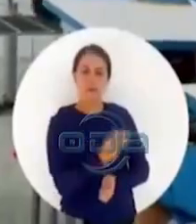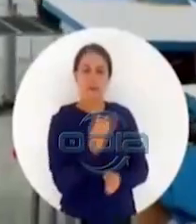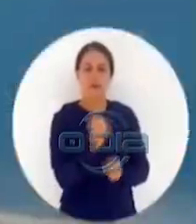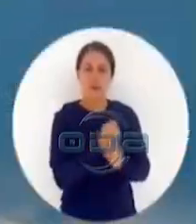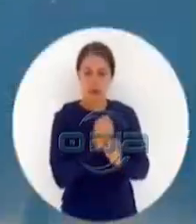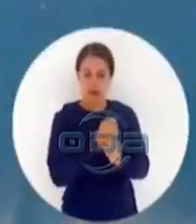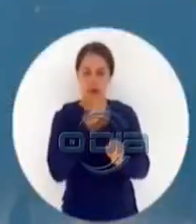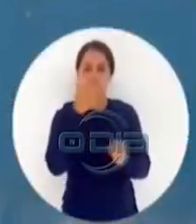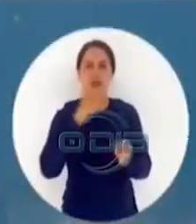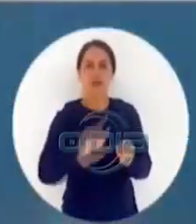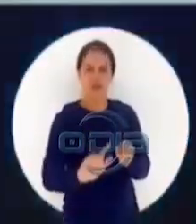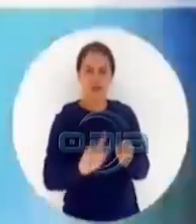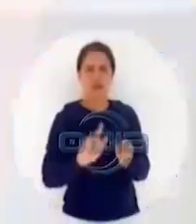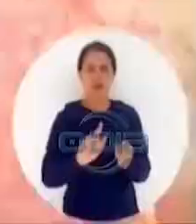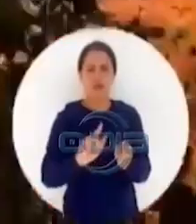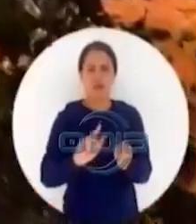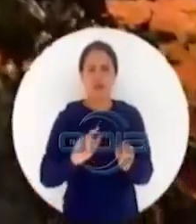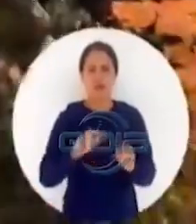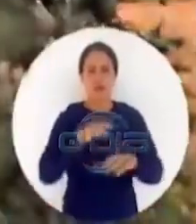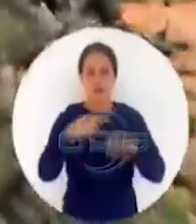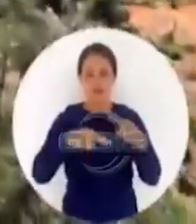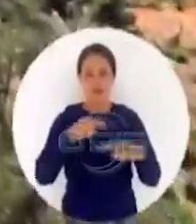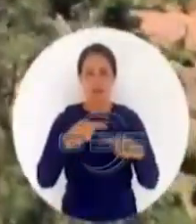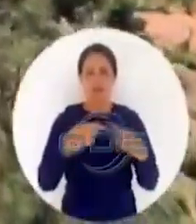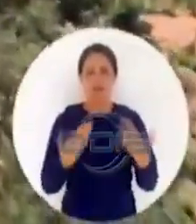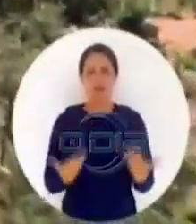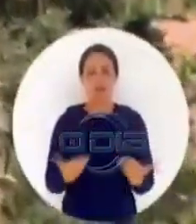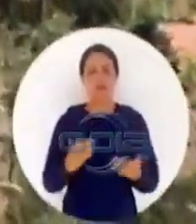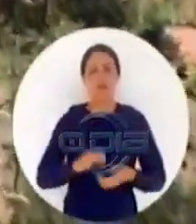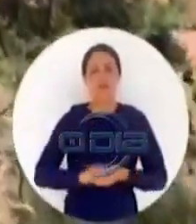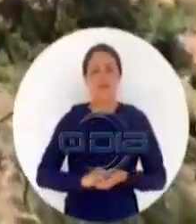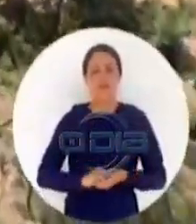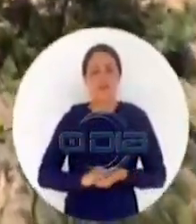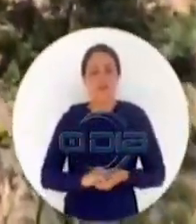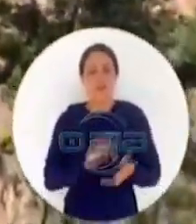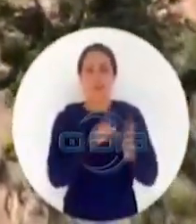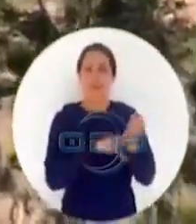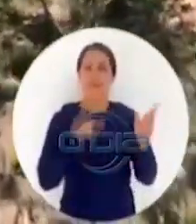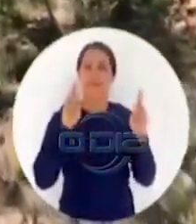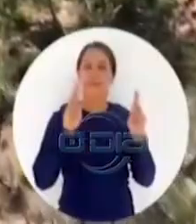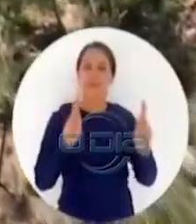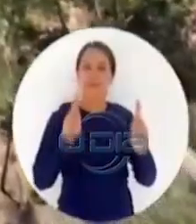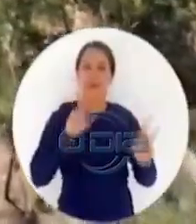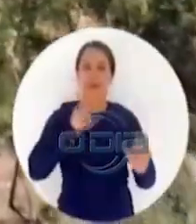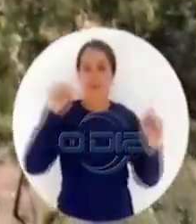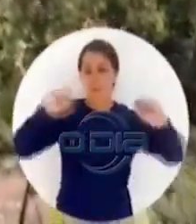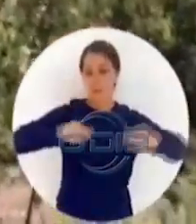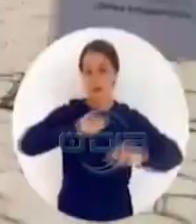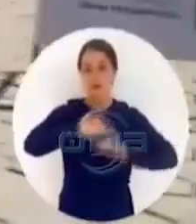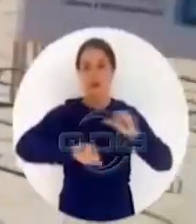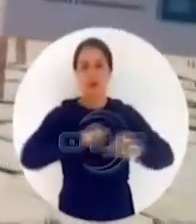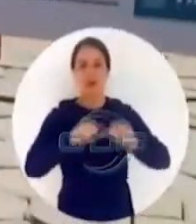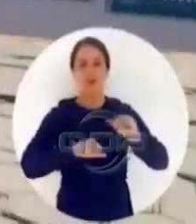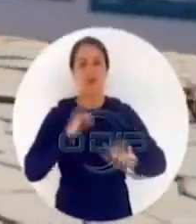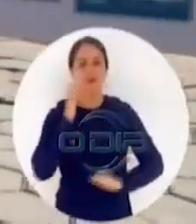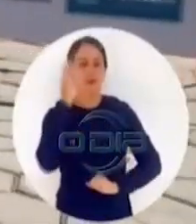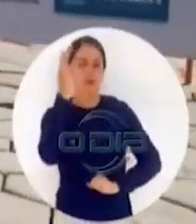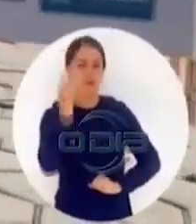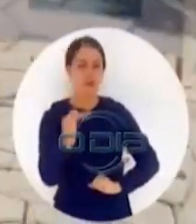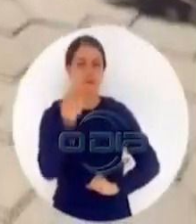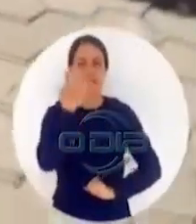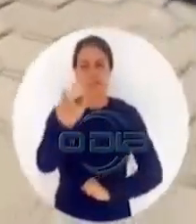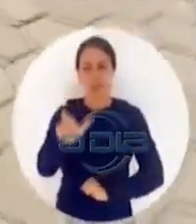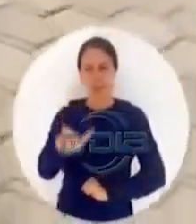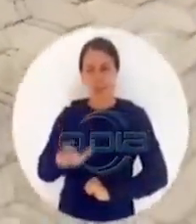reconstrução da Escola Irmã Dulce. O Canal da Esperança vai mudar o futuro das pessoas, vai trazer